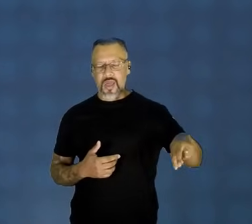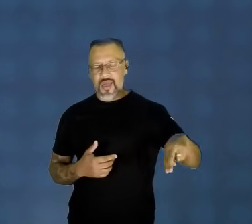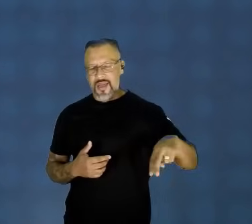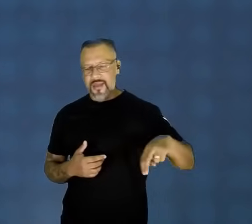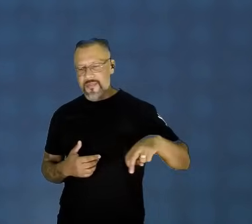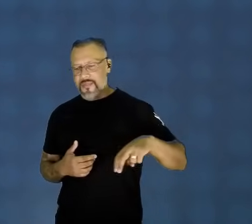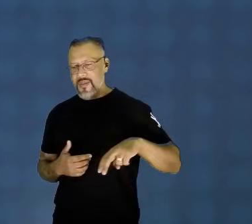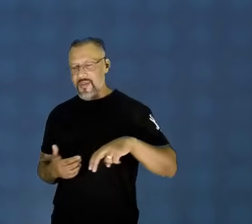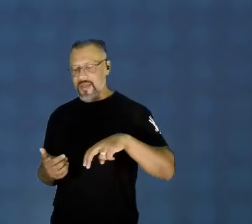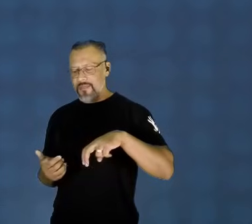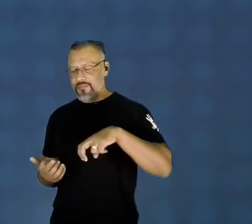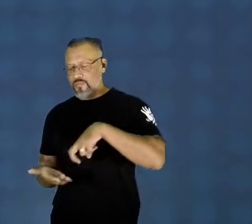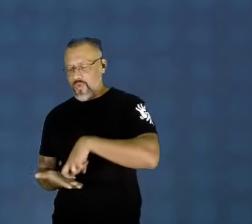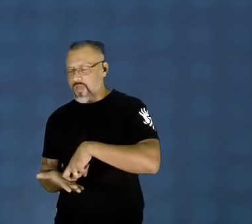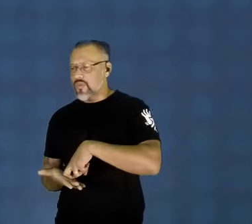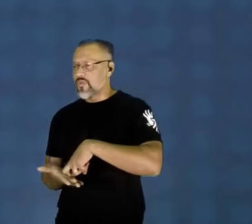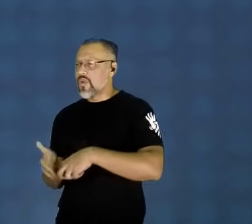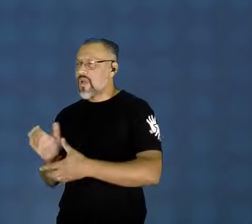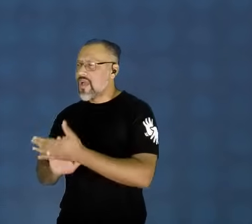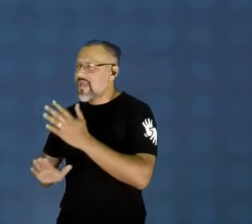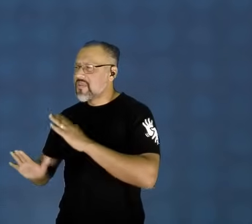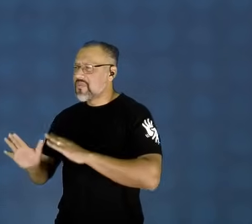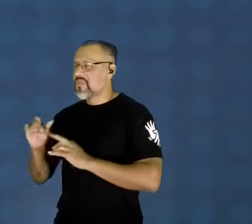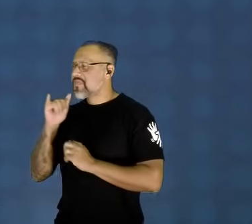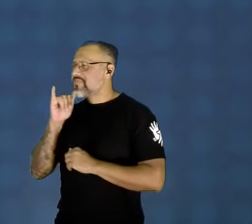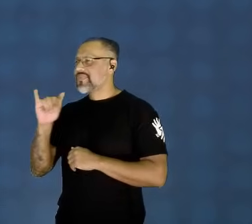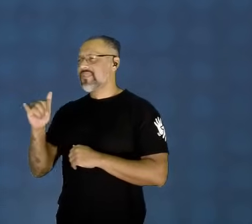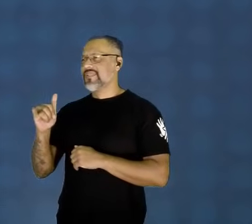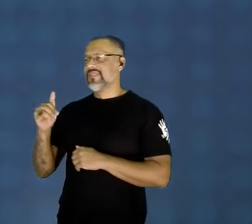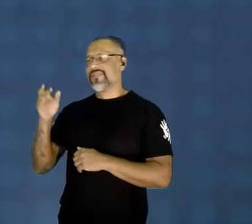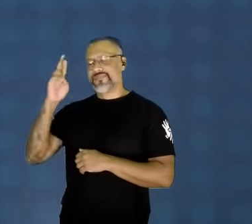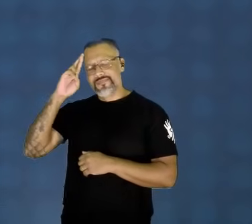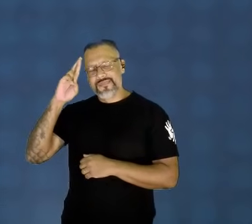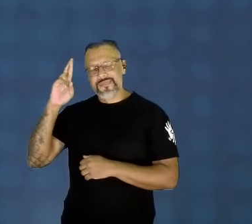adorou de joelhos e disse: Senhor,